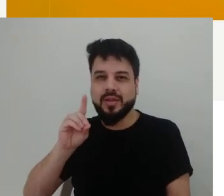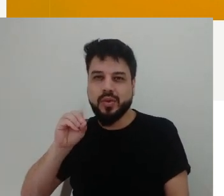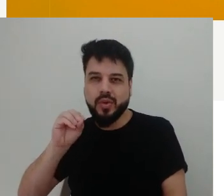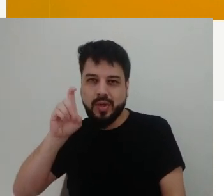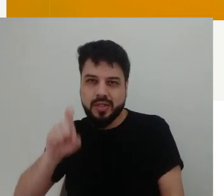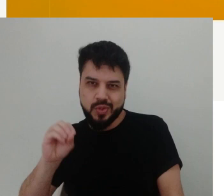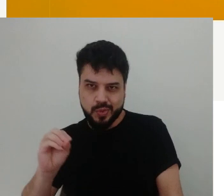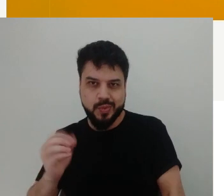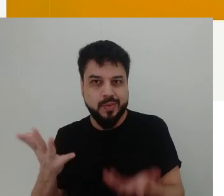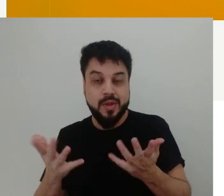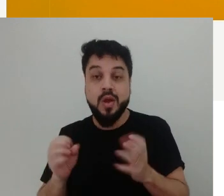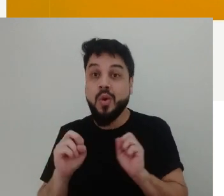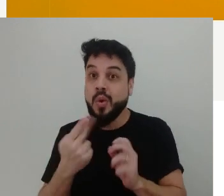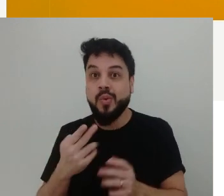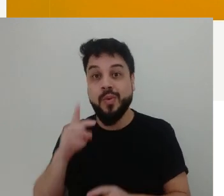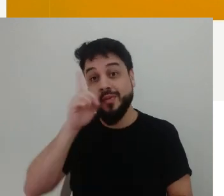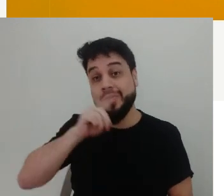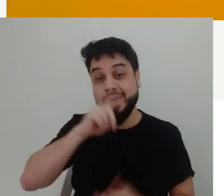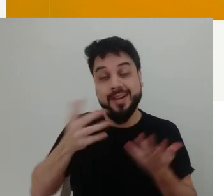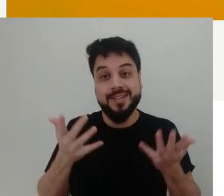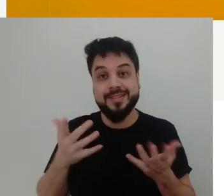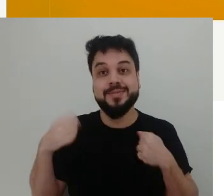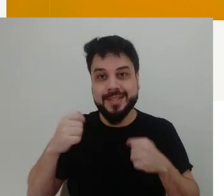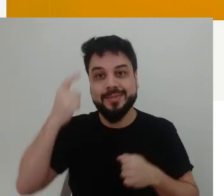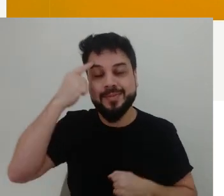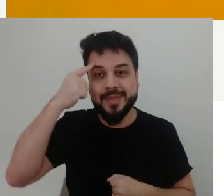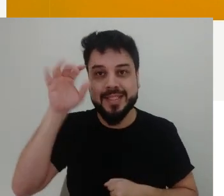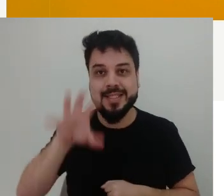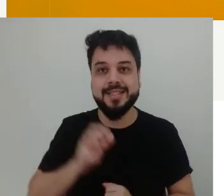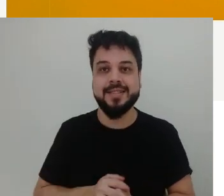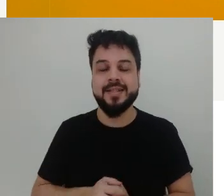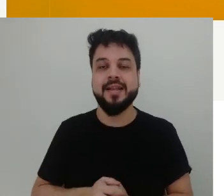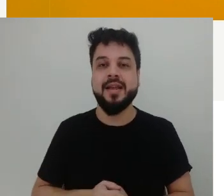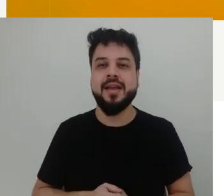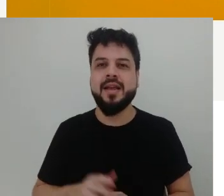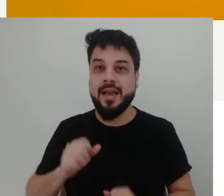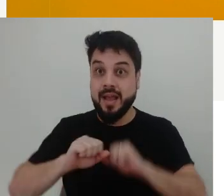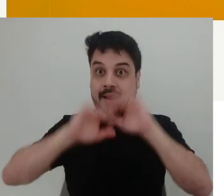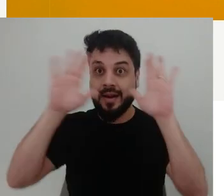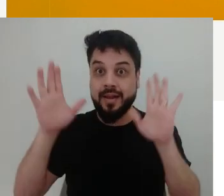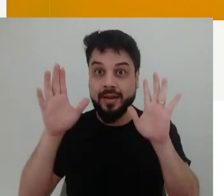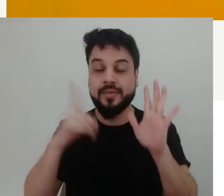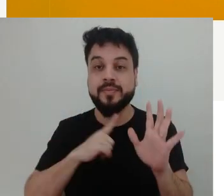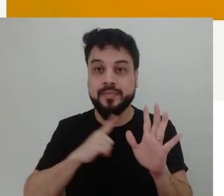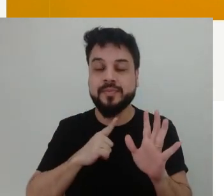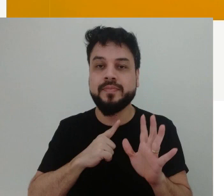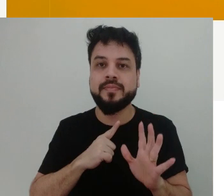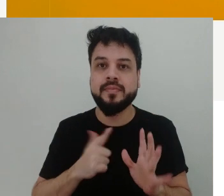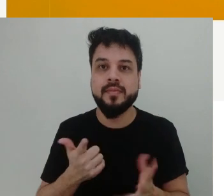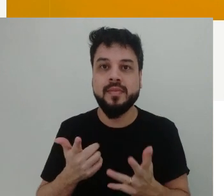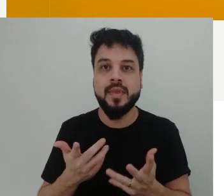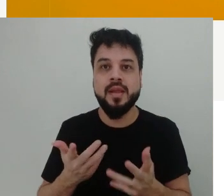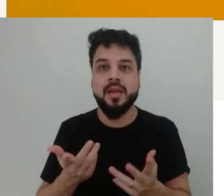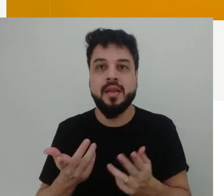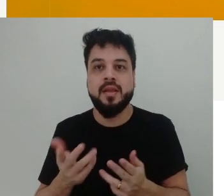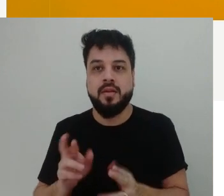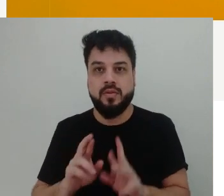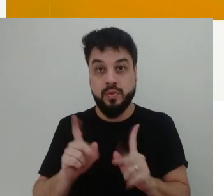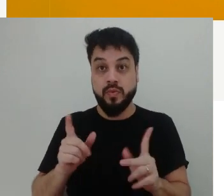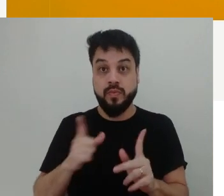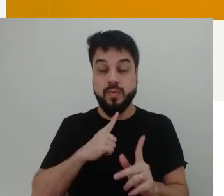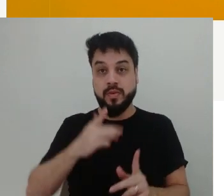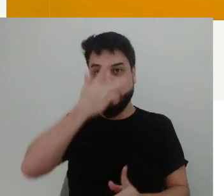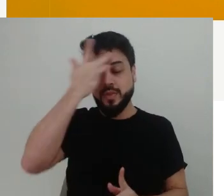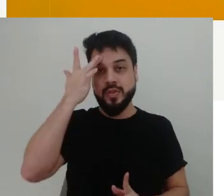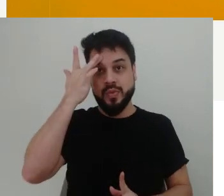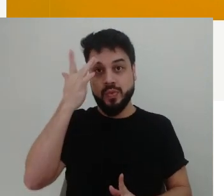proibido. Mas é um hábito internacional, não é só culpa da UNILA. Mas eu acho que isso podia ser